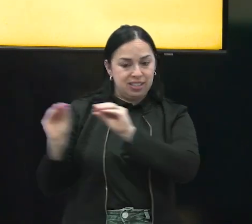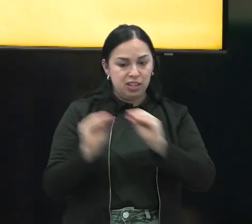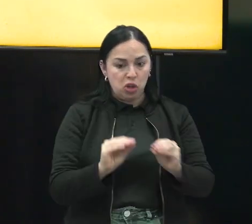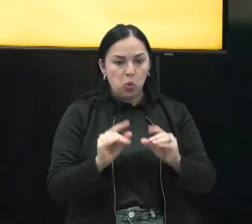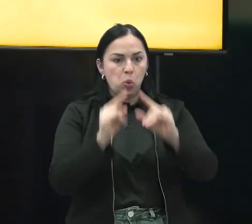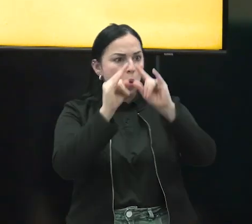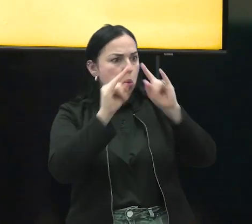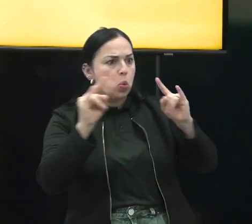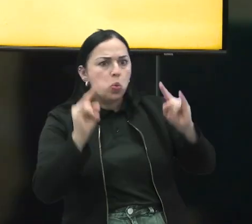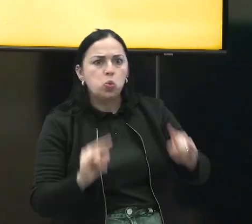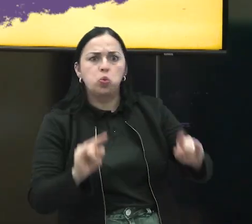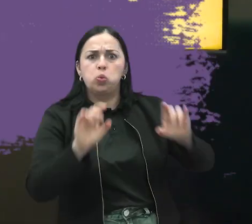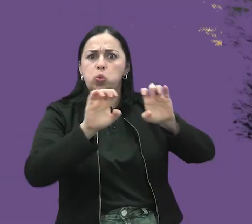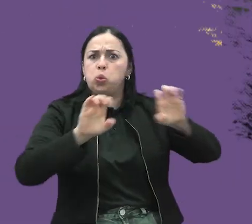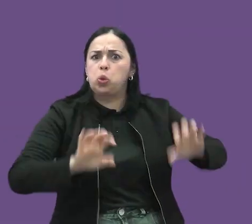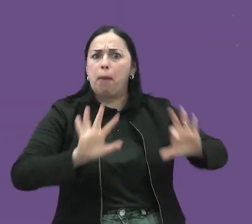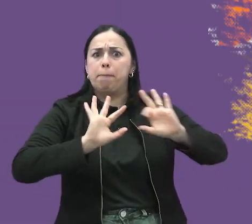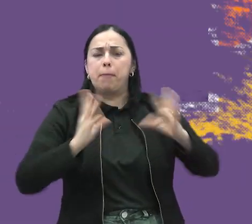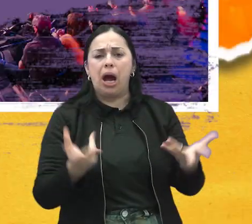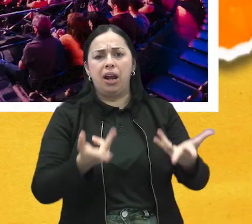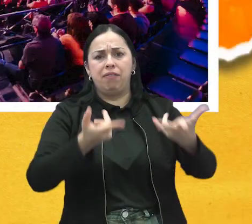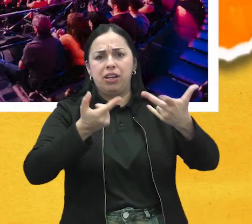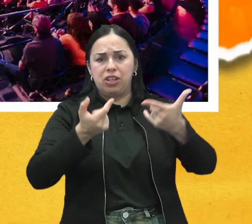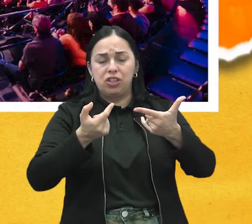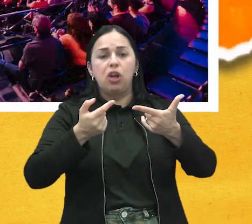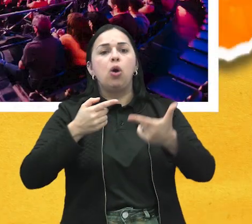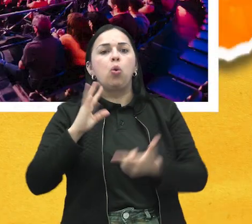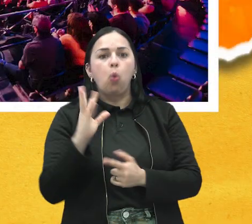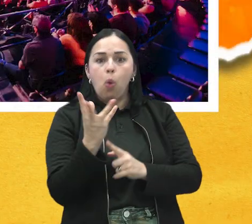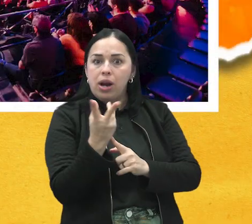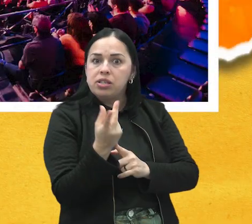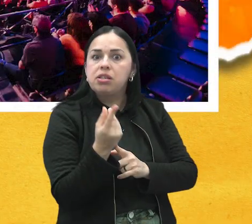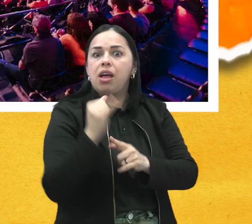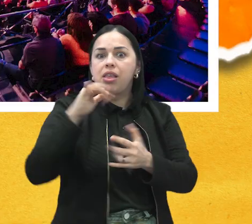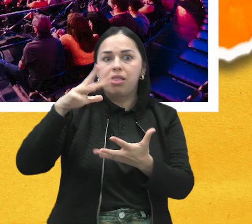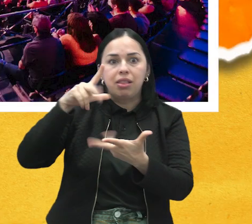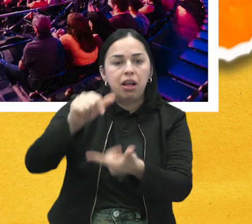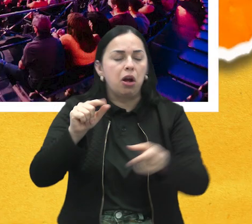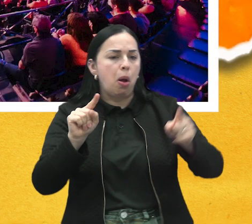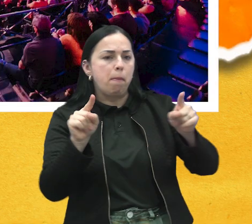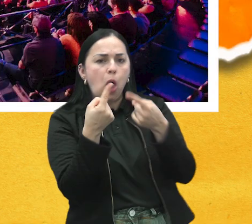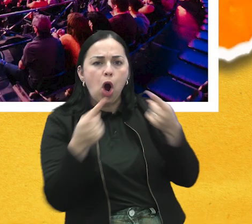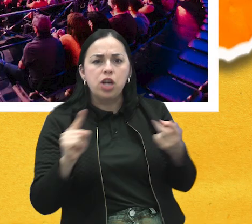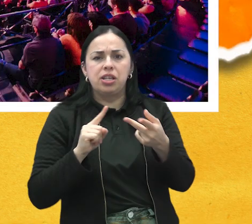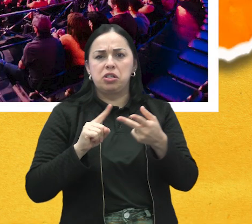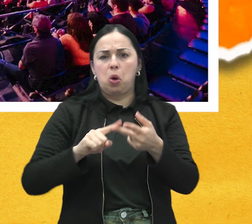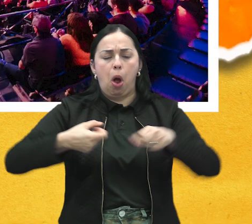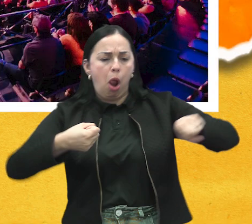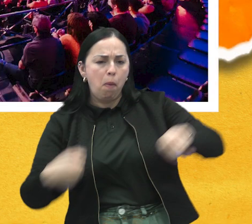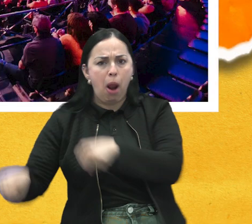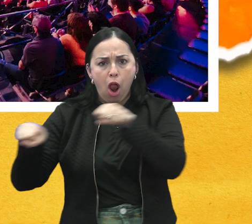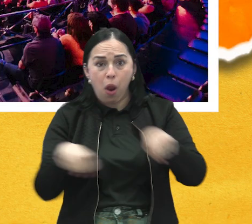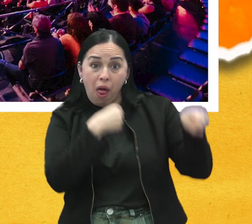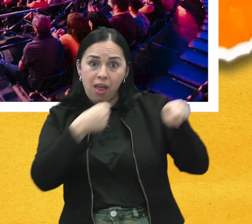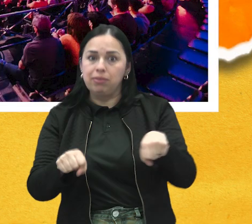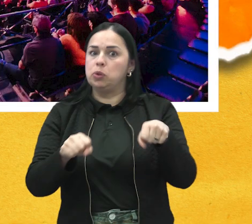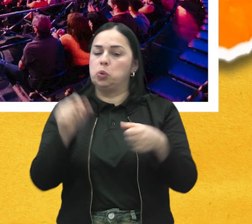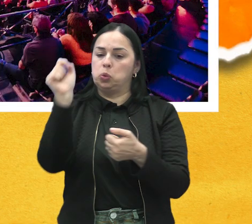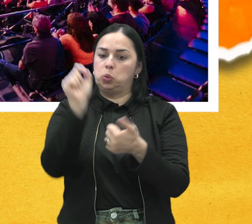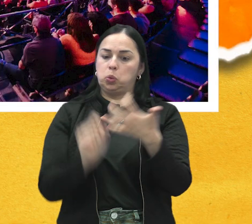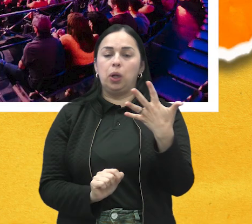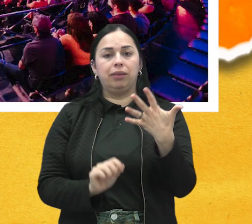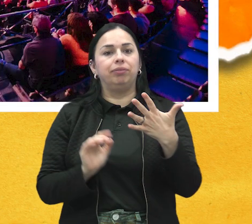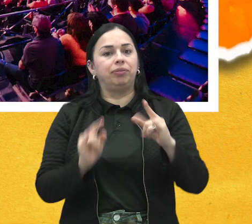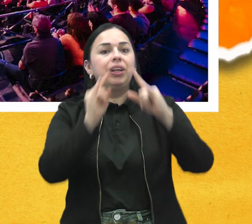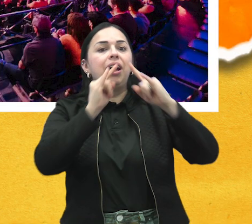estrutura impressionante, trazendo artistas internacionais, música ao vivo, mega show de motos com freestyle, motocross e muito